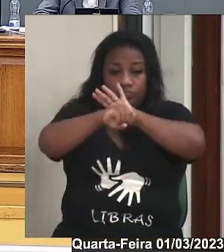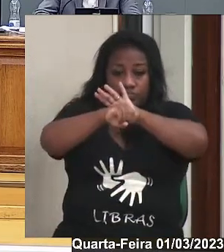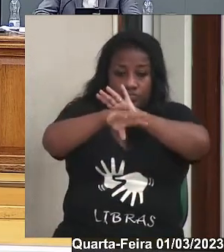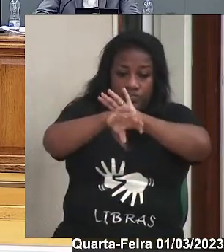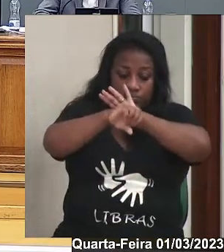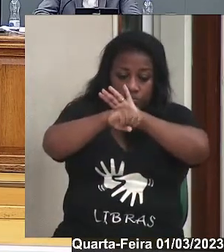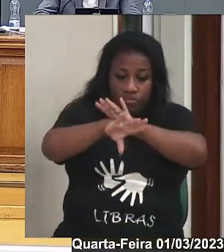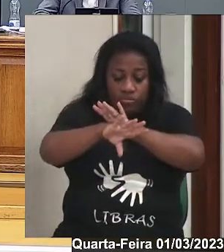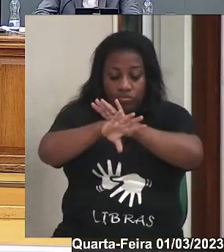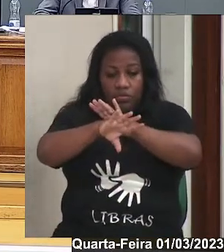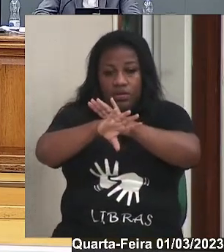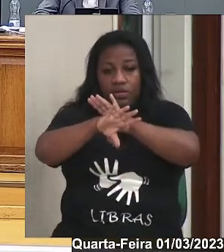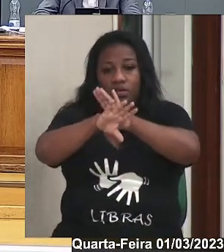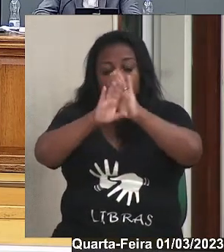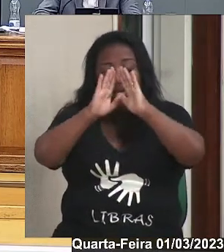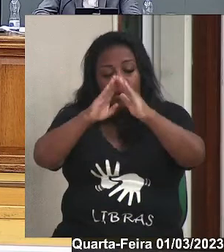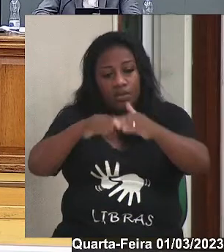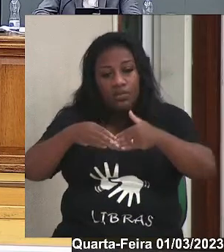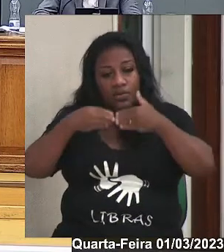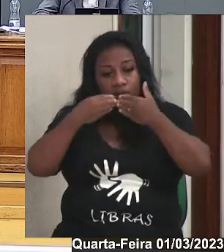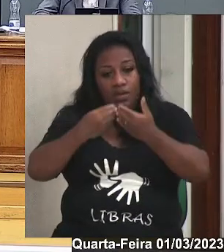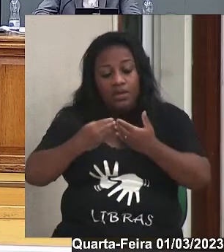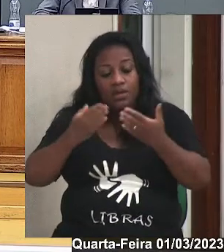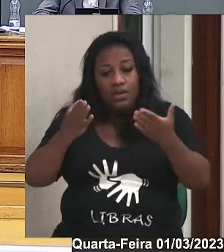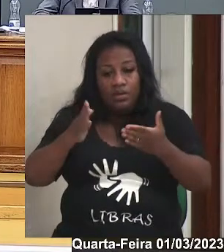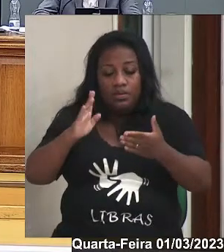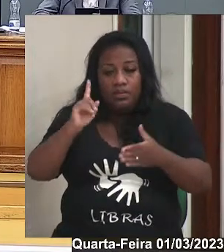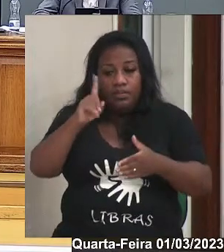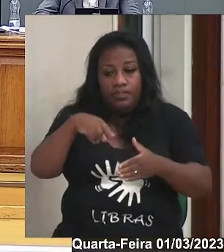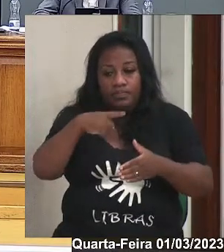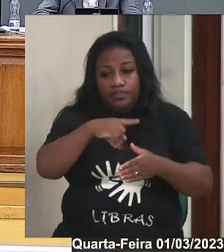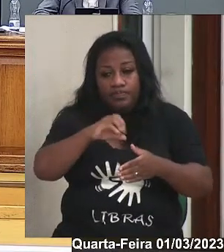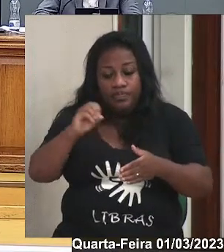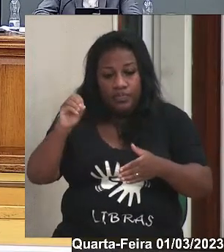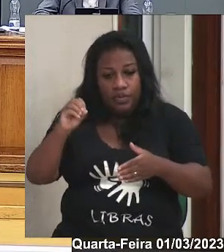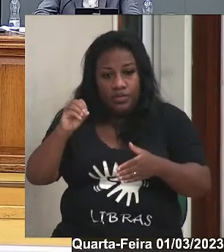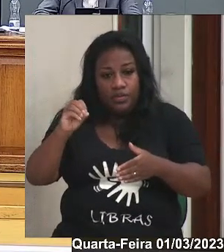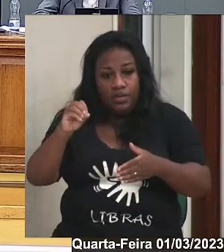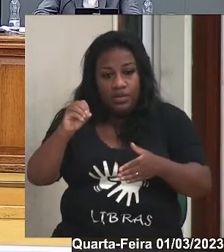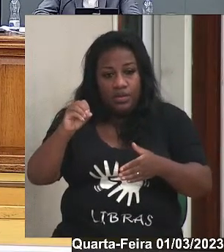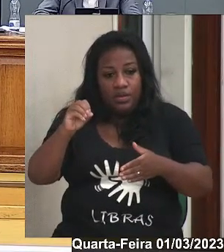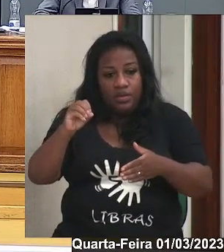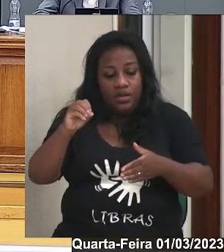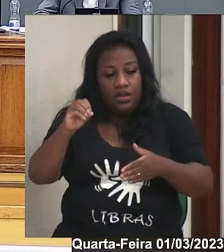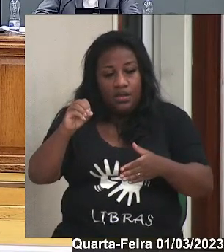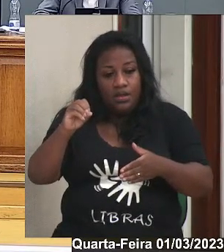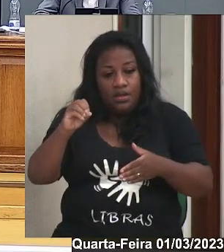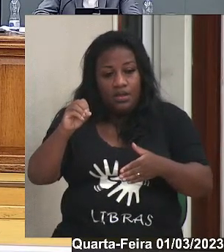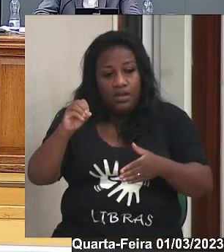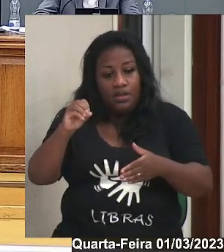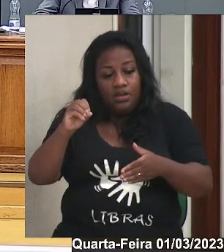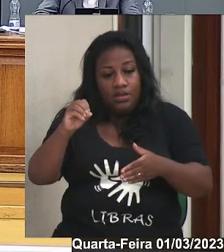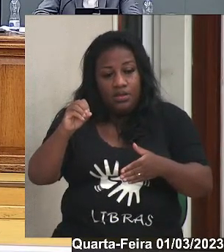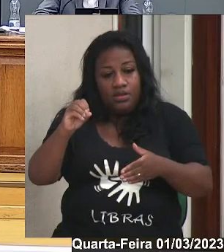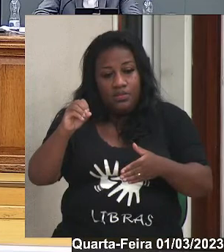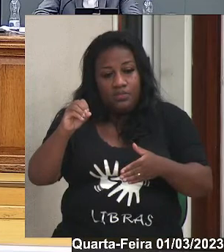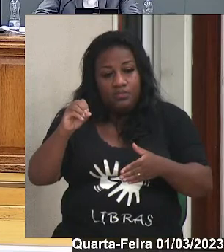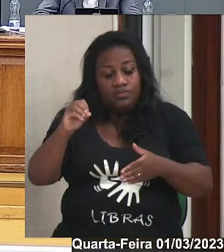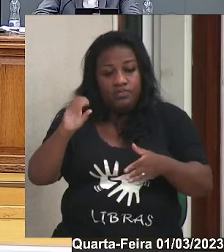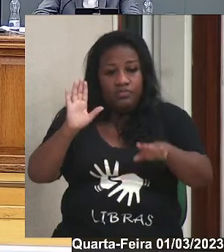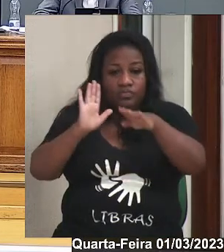Parecer da Comissão Mista Permanente, projeto de decreto legislativo número 05/2023. Autoria, vereador Francisco Renato